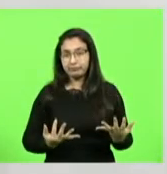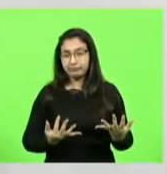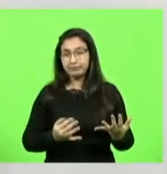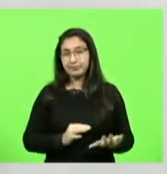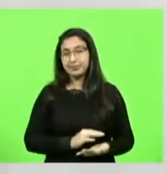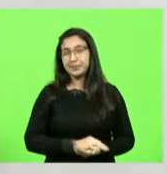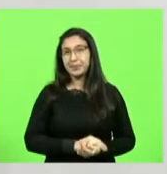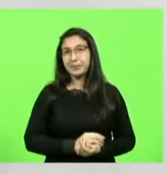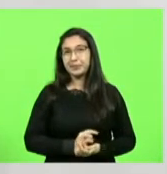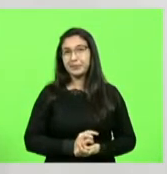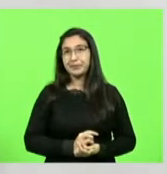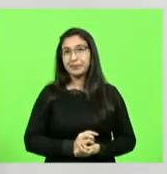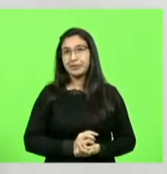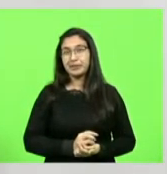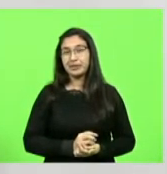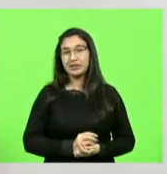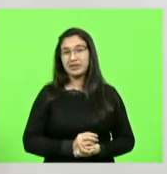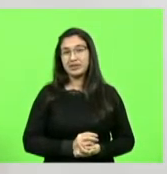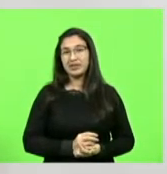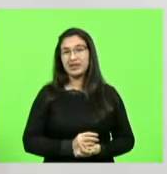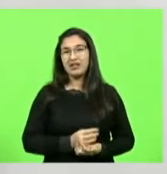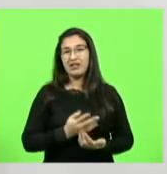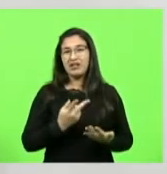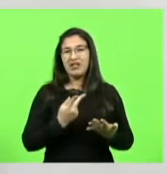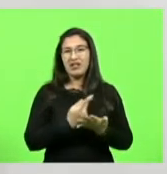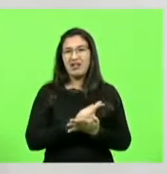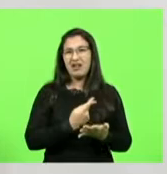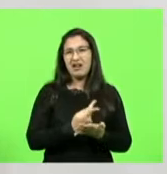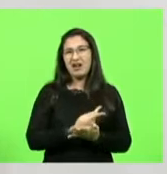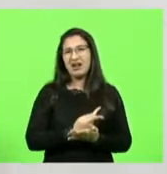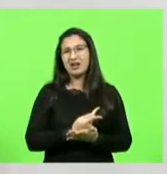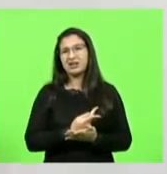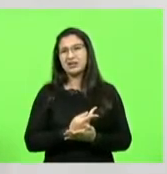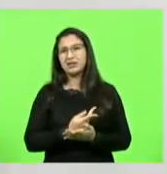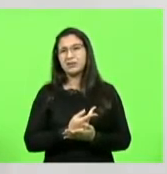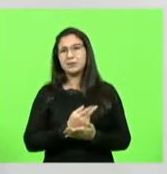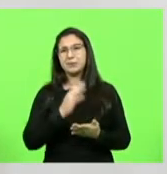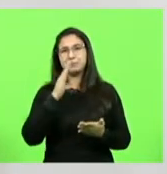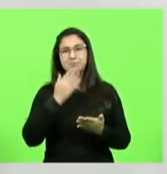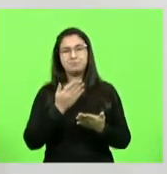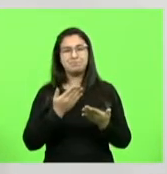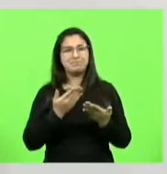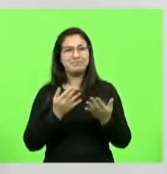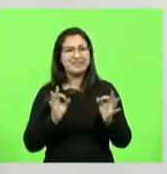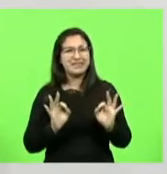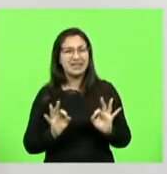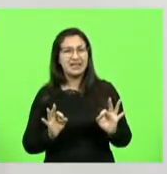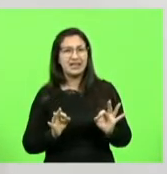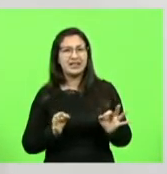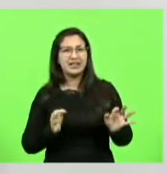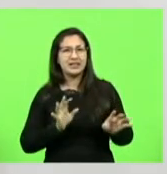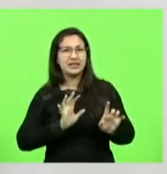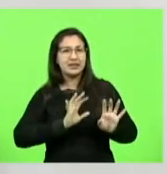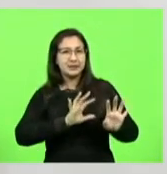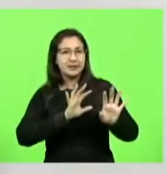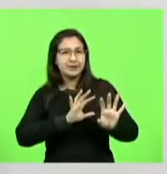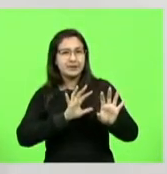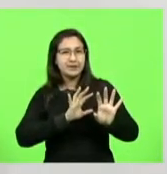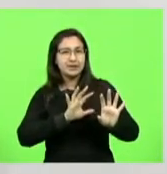sobre mal-caratismo também, deslealdade, sobre incitamento, incitação ao